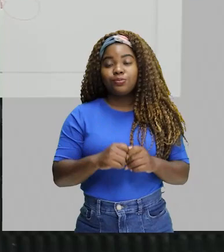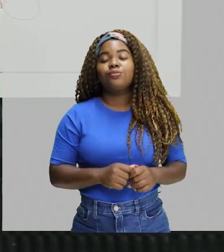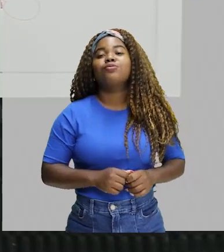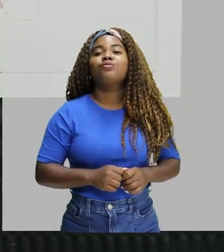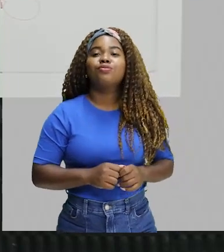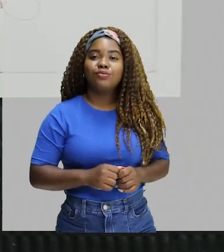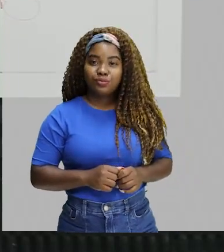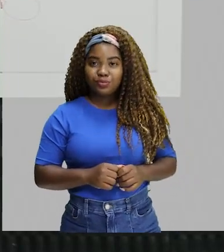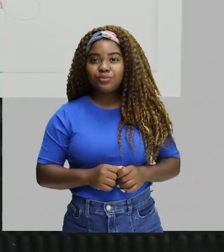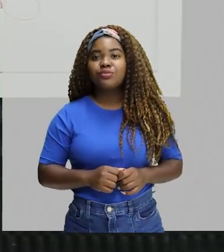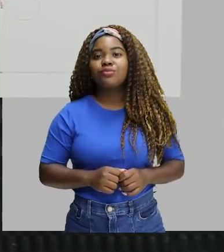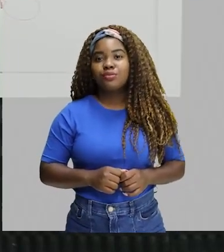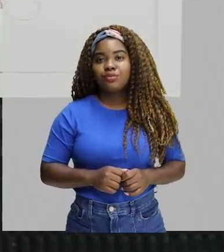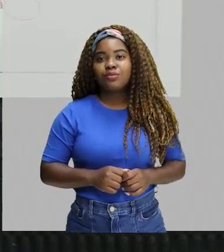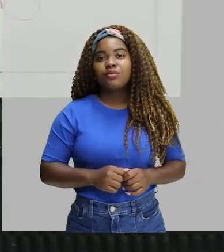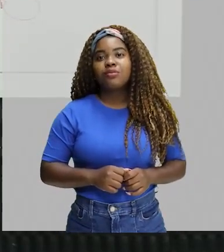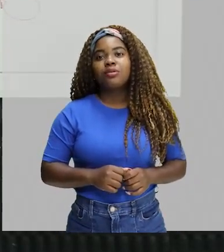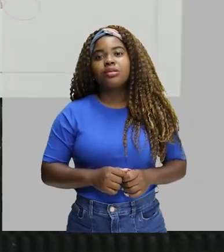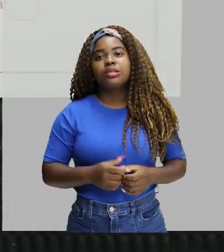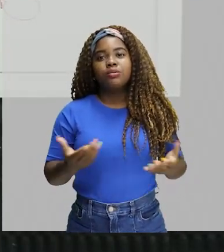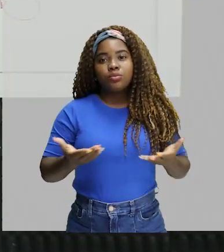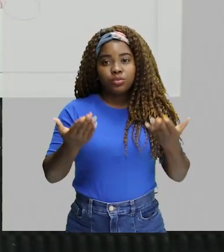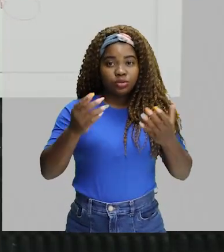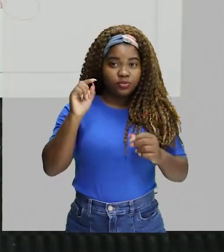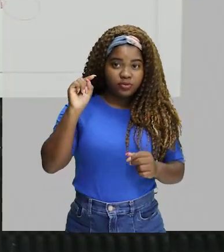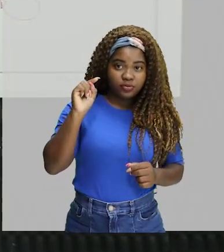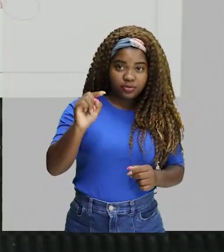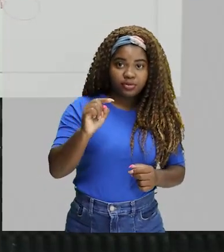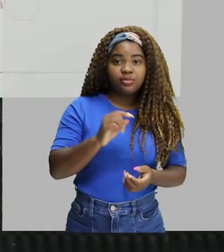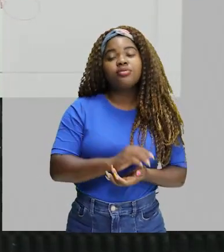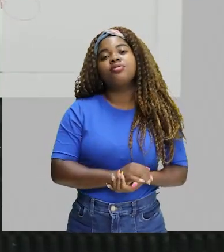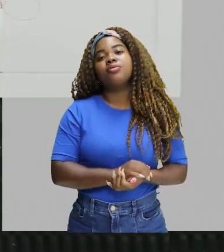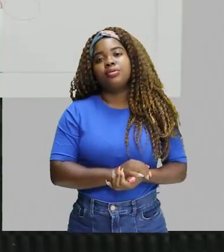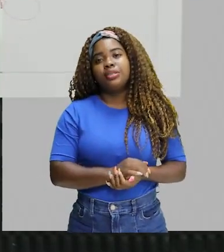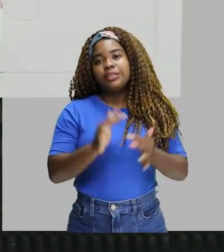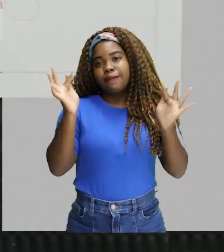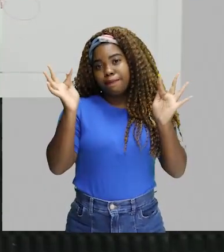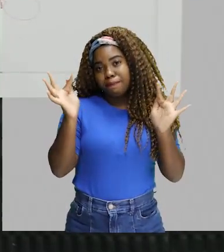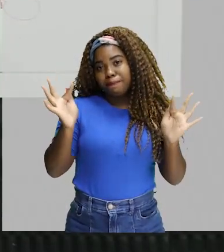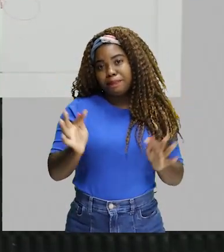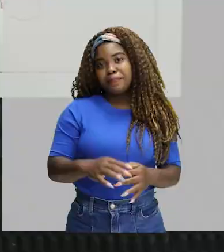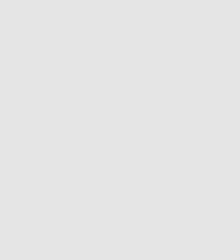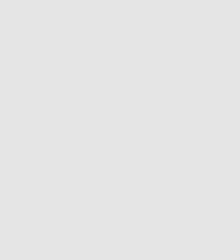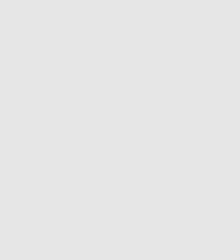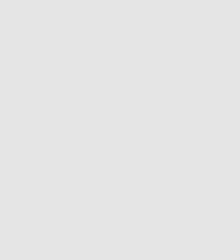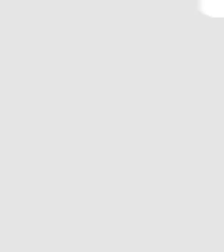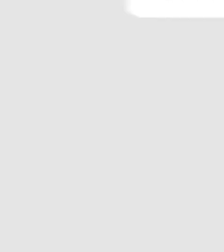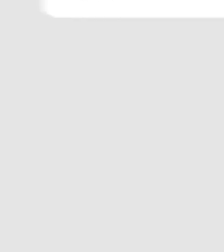palavra de algo motivador, positivo e de felicidade.